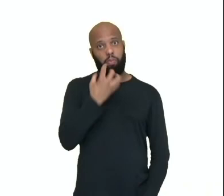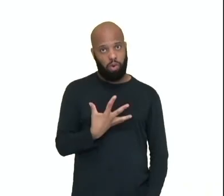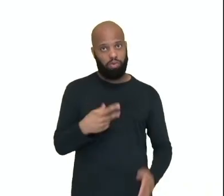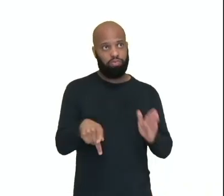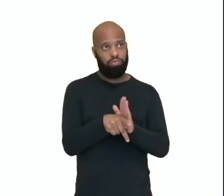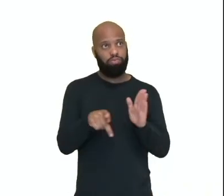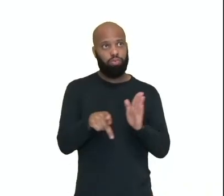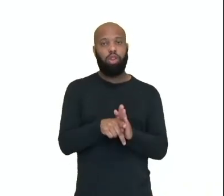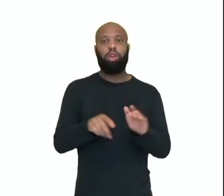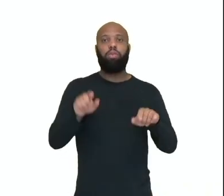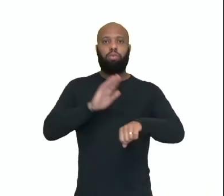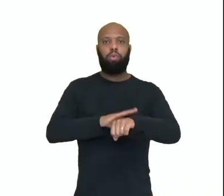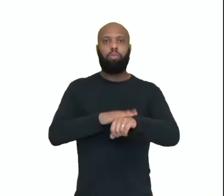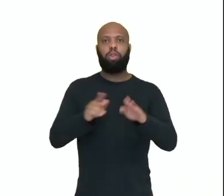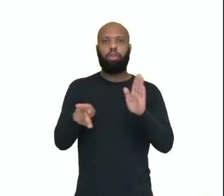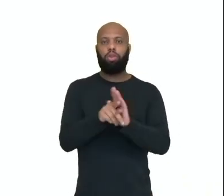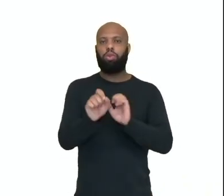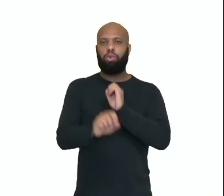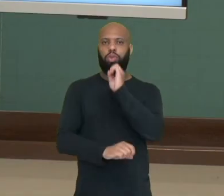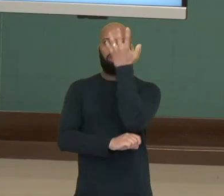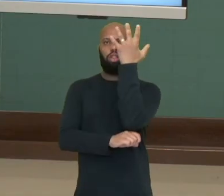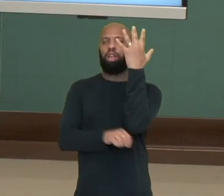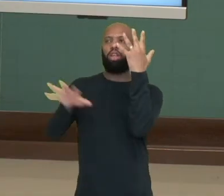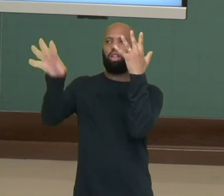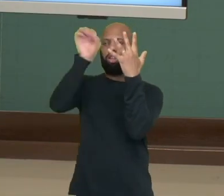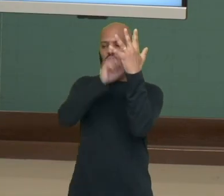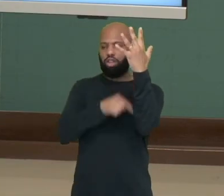na fotossíntese e na formação da glicose.